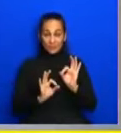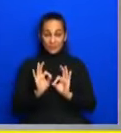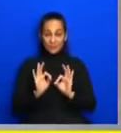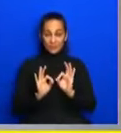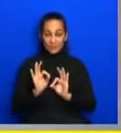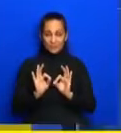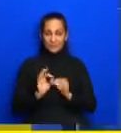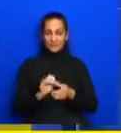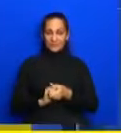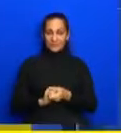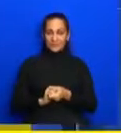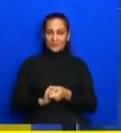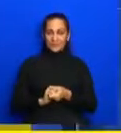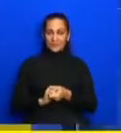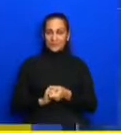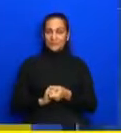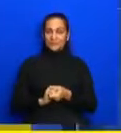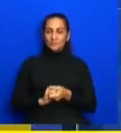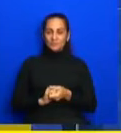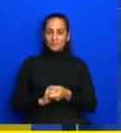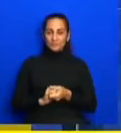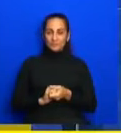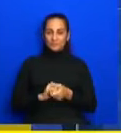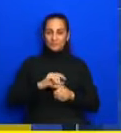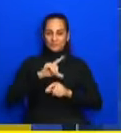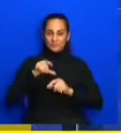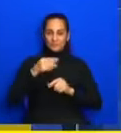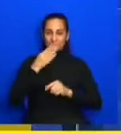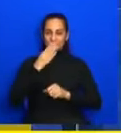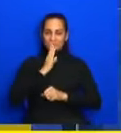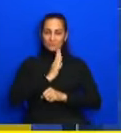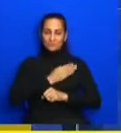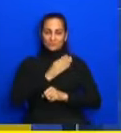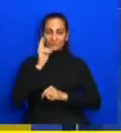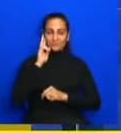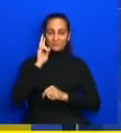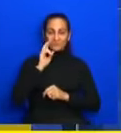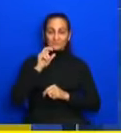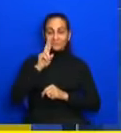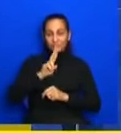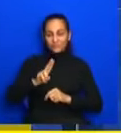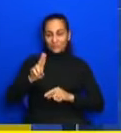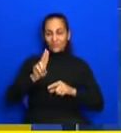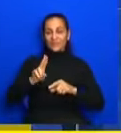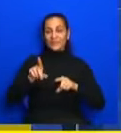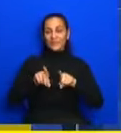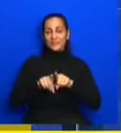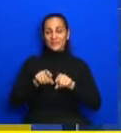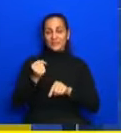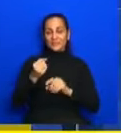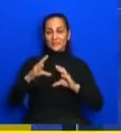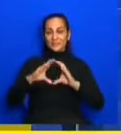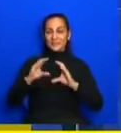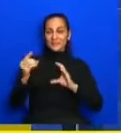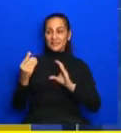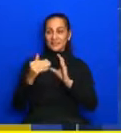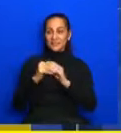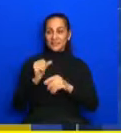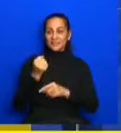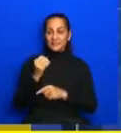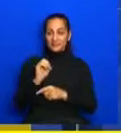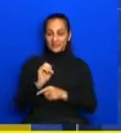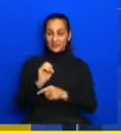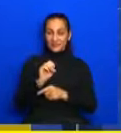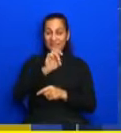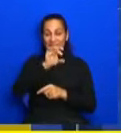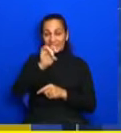seja, o suporte em cima do globo número 5, para o sorteio do time do coração. Lembrando que são utilizadas também 80 bolas, numeradas de 0 a